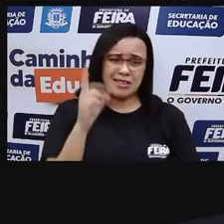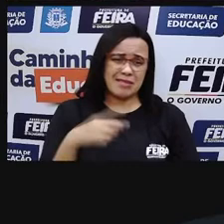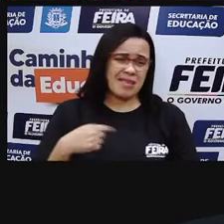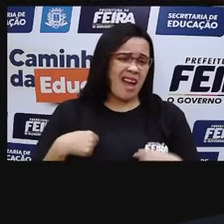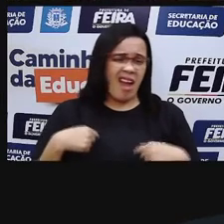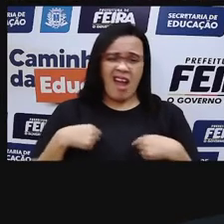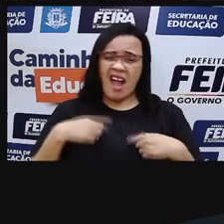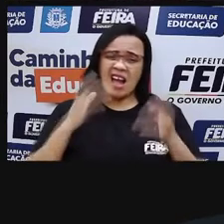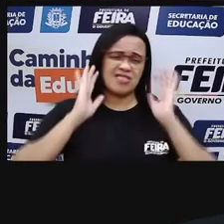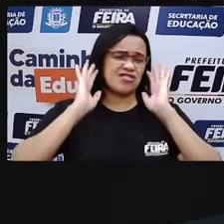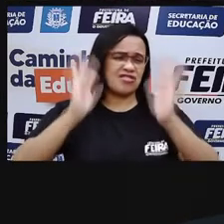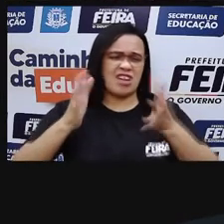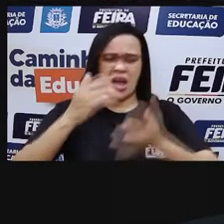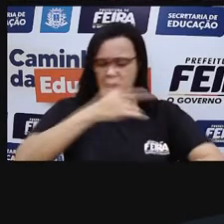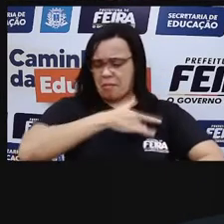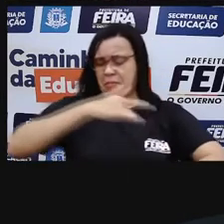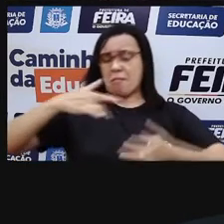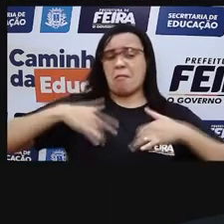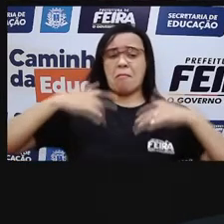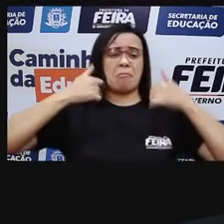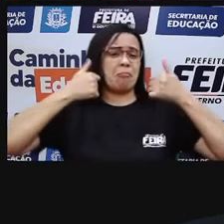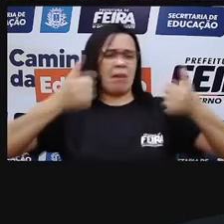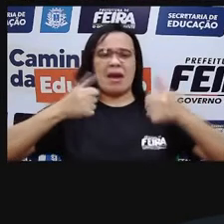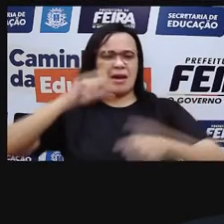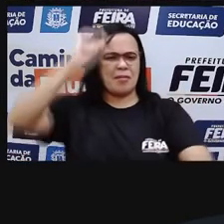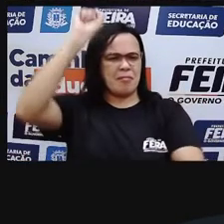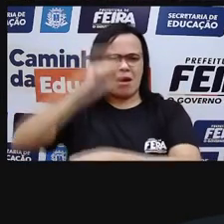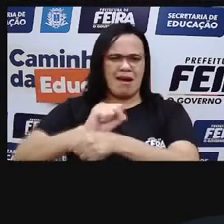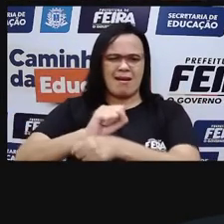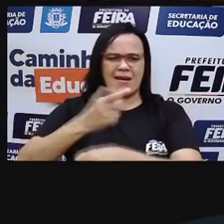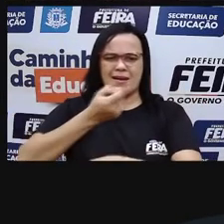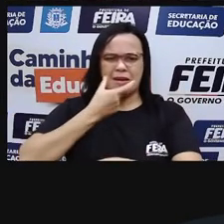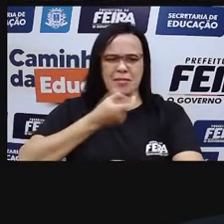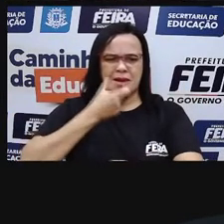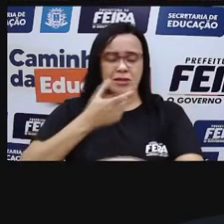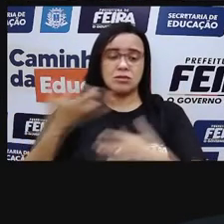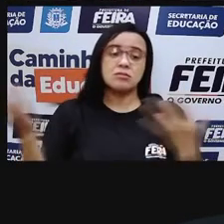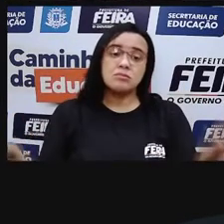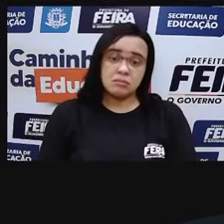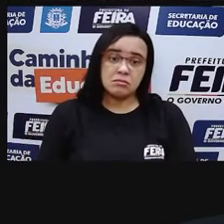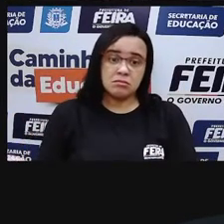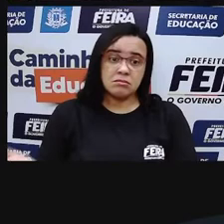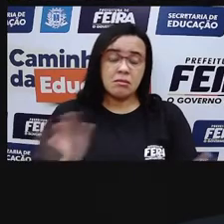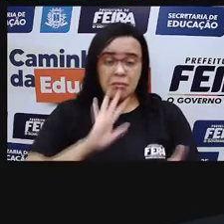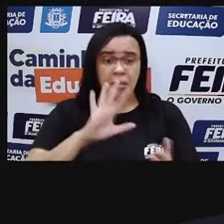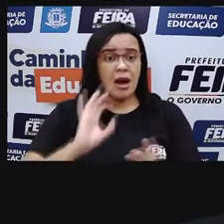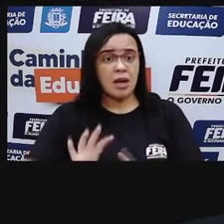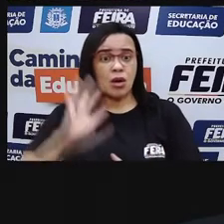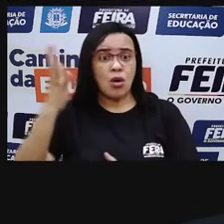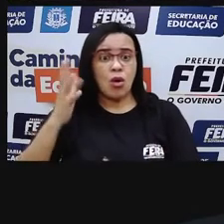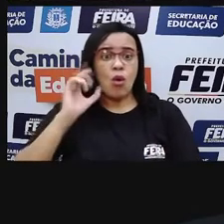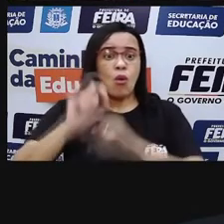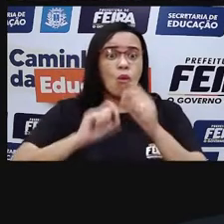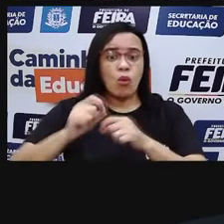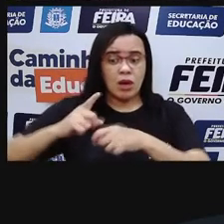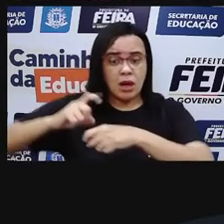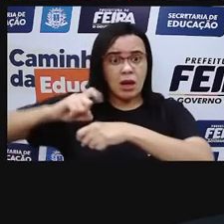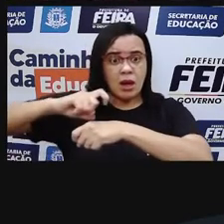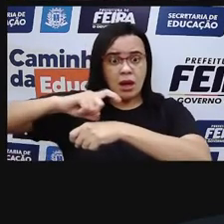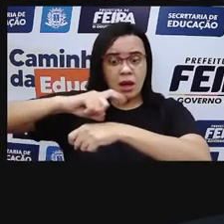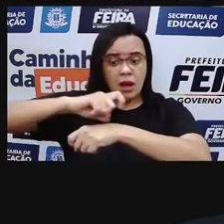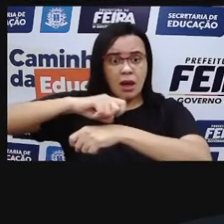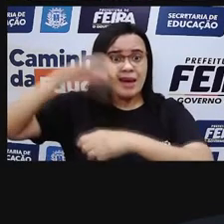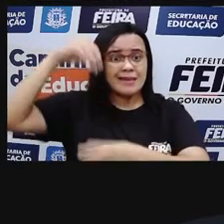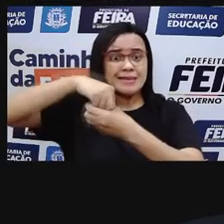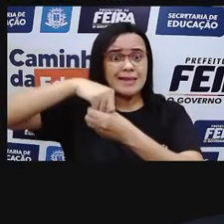bem, não tô sentindo mais nada, vou parar de tomar esse remédio. O que que aconteceu lá nas bactérias? O remédio,